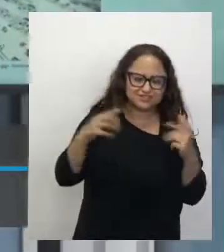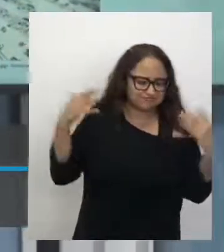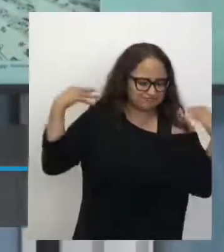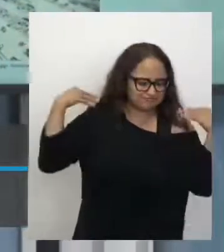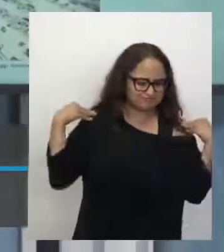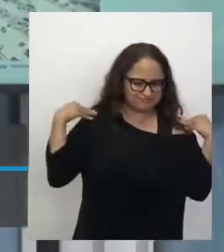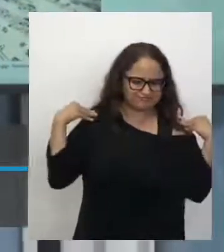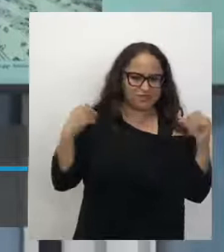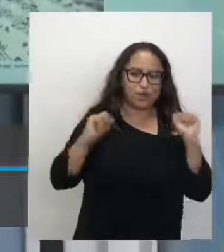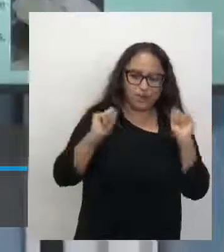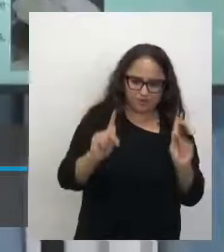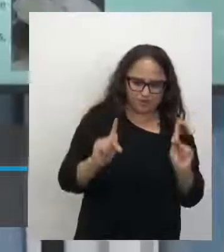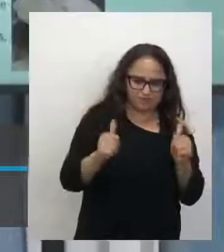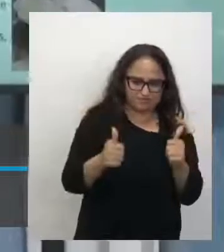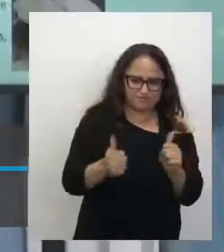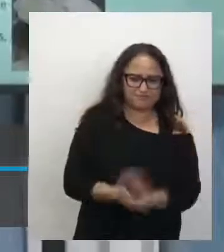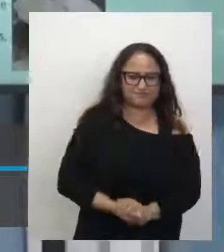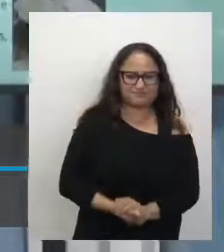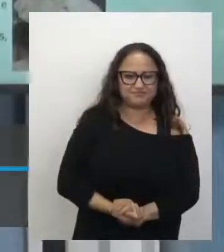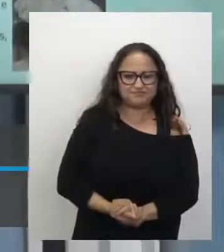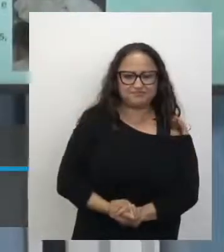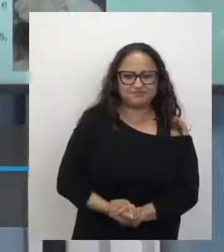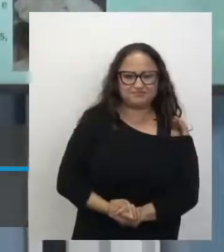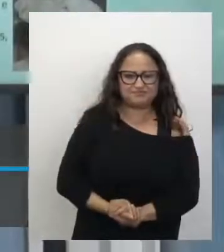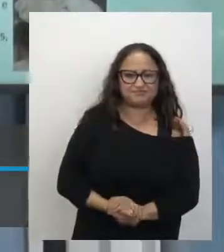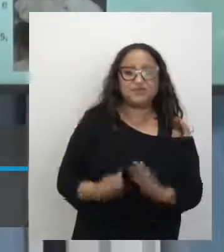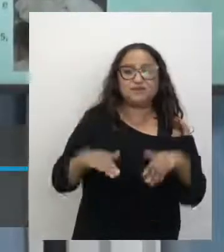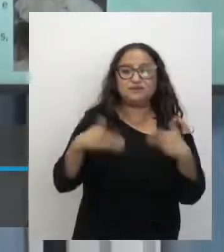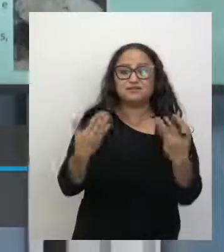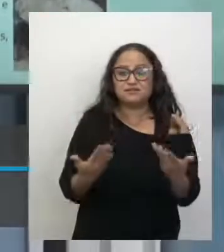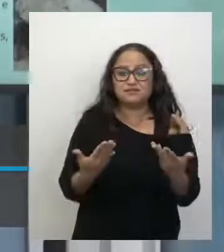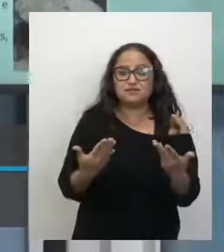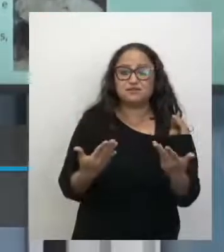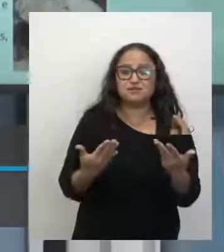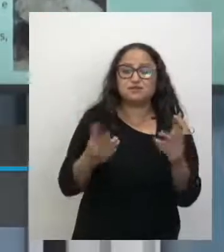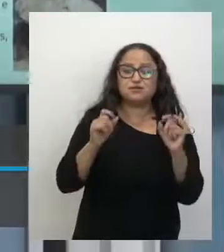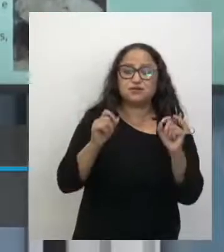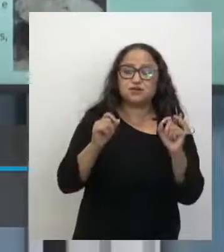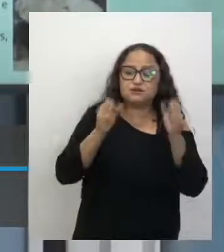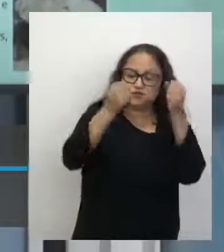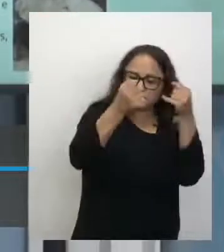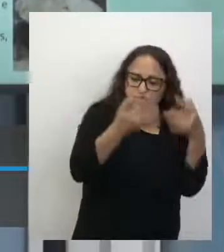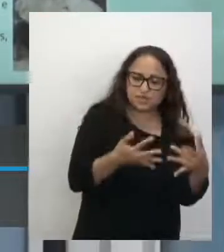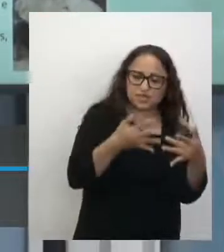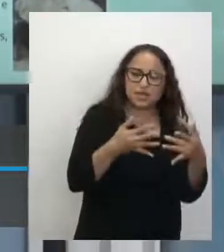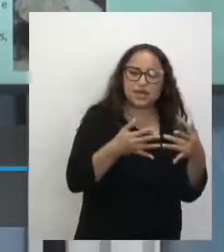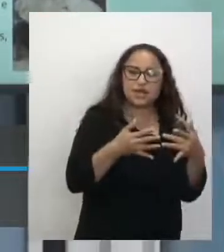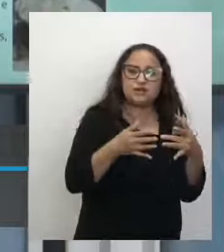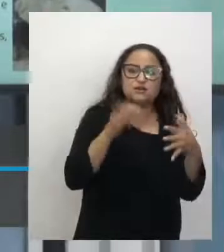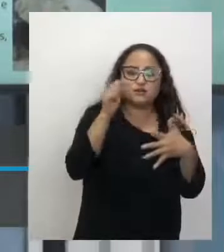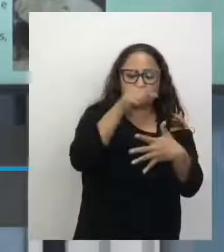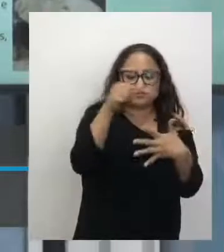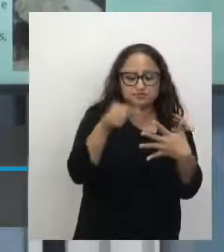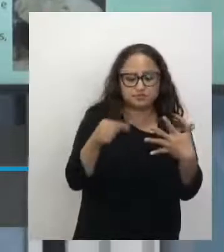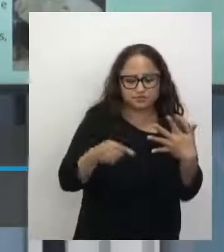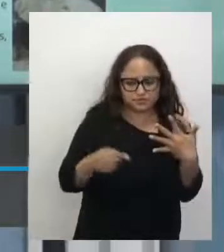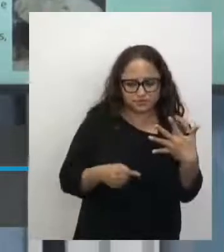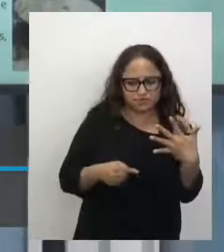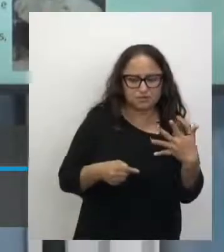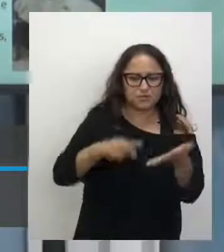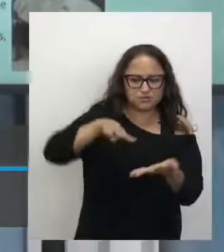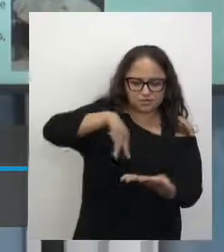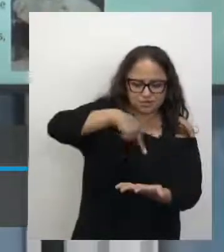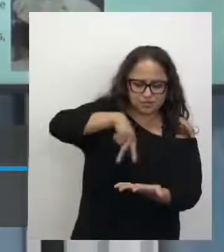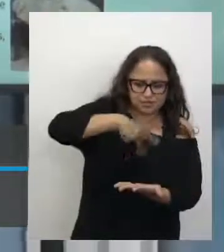ombros. Tá bom? Vamos lá. Então, agora vamos falar um pouquinho dos elementos da dança, né? A